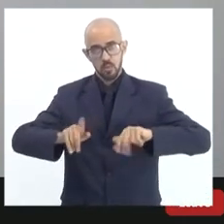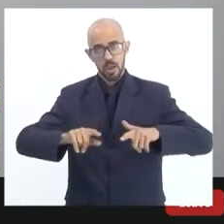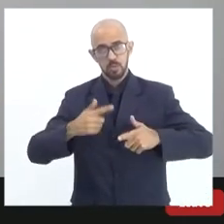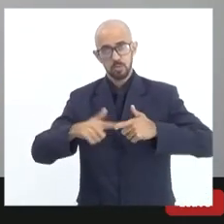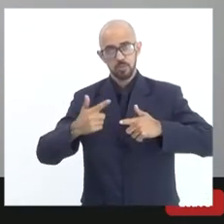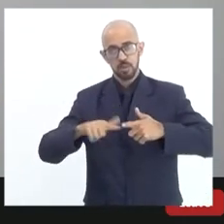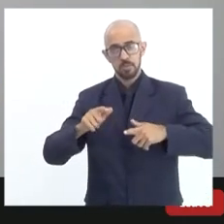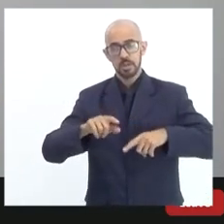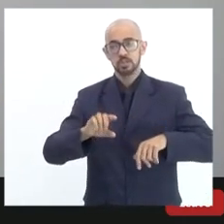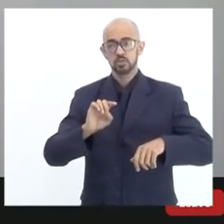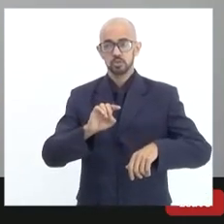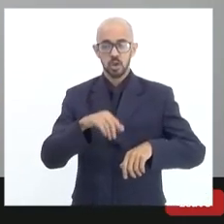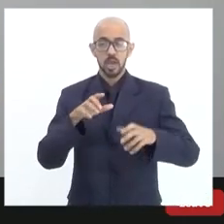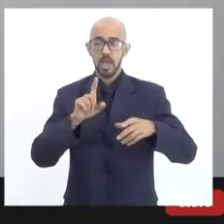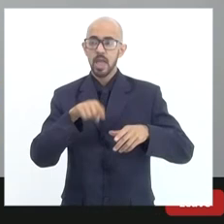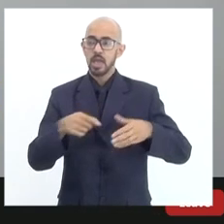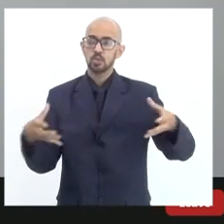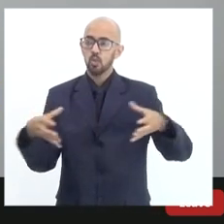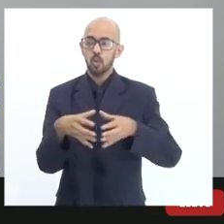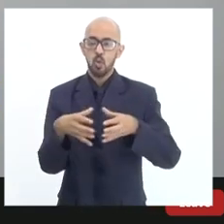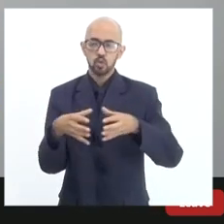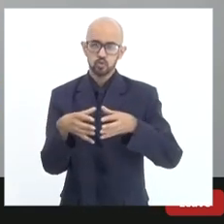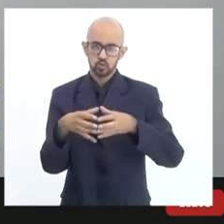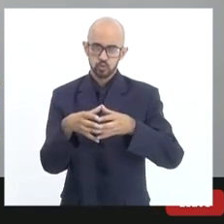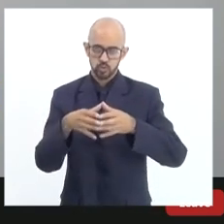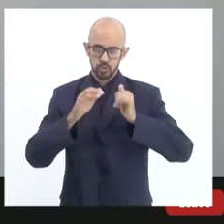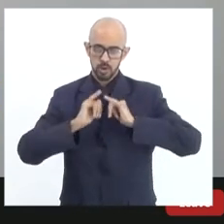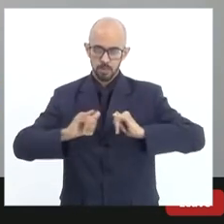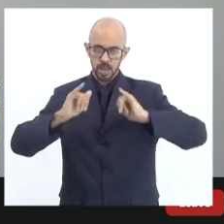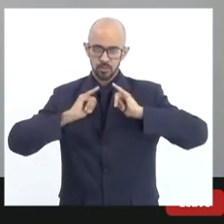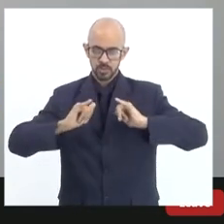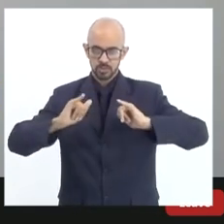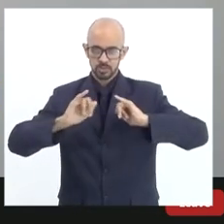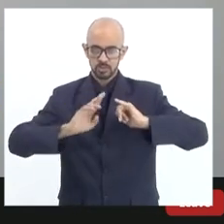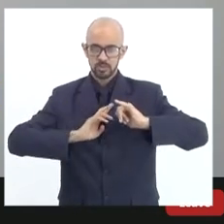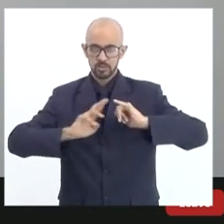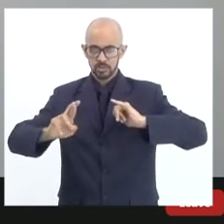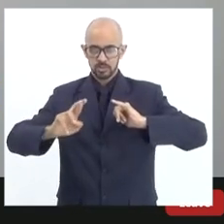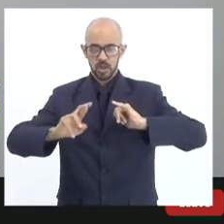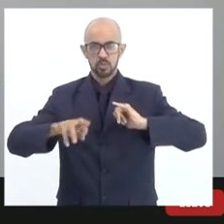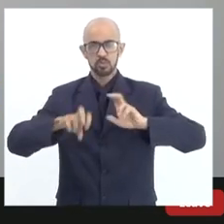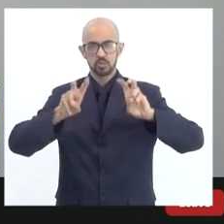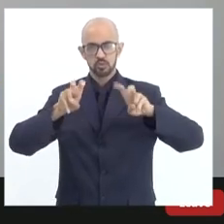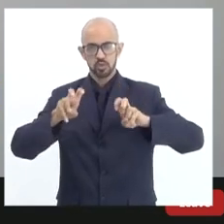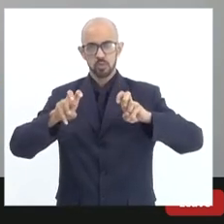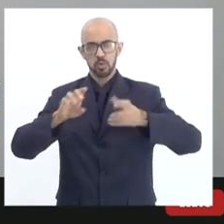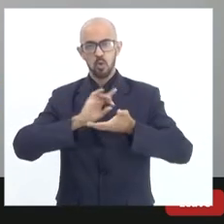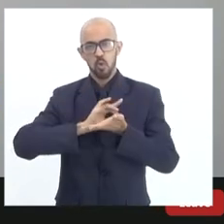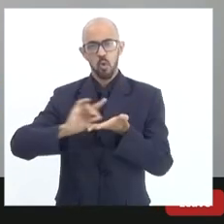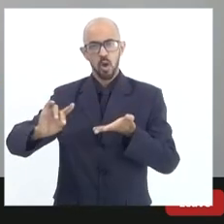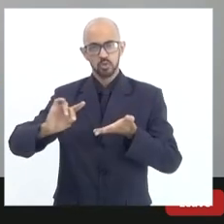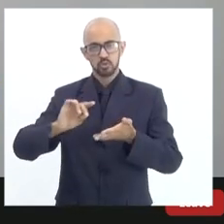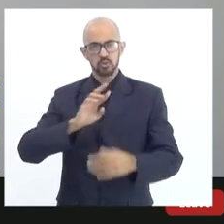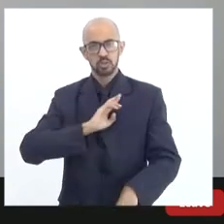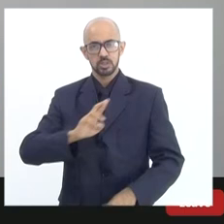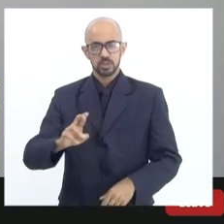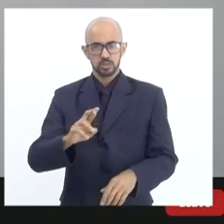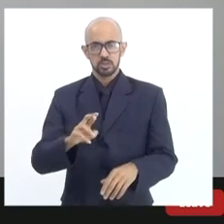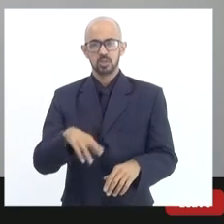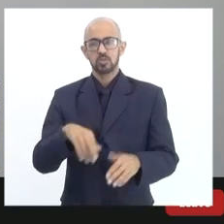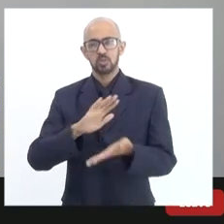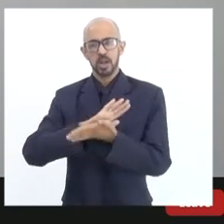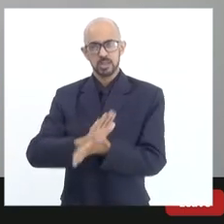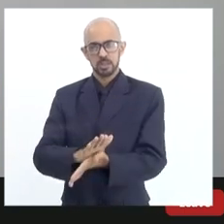religiões de matriz africana, é do conjunto das manifestações religiosas, que é o desrespeito à violência e o ódio religioso, o racismo religioso, que se